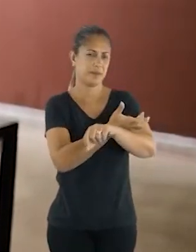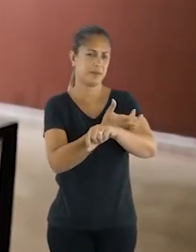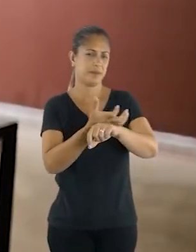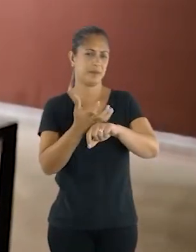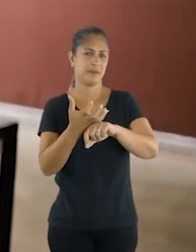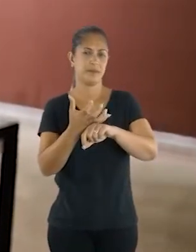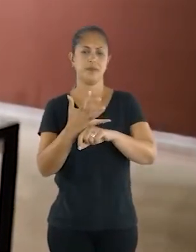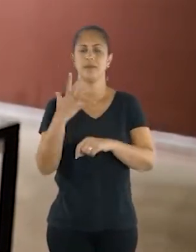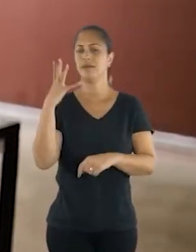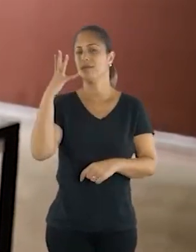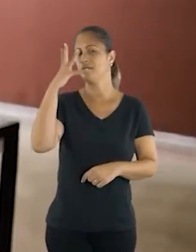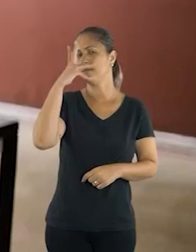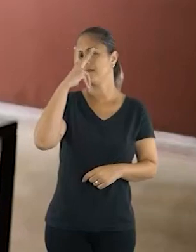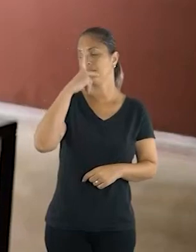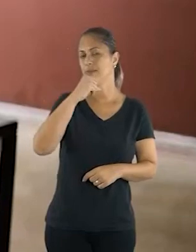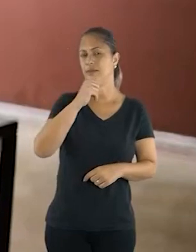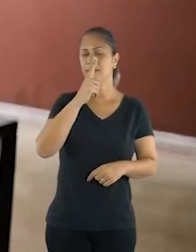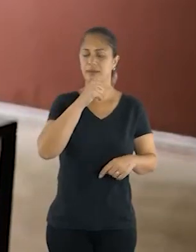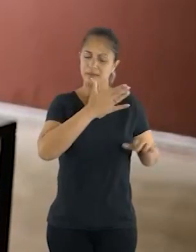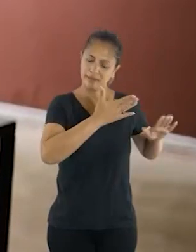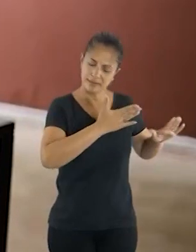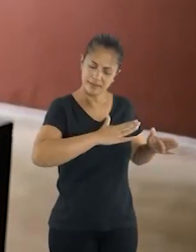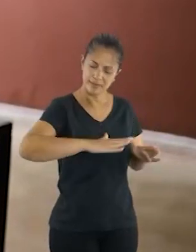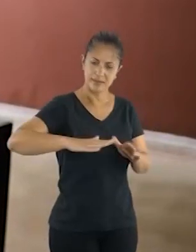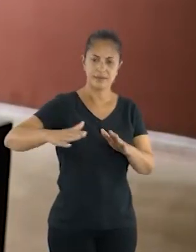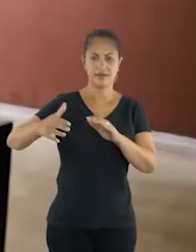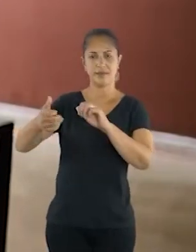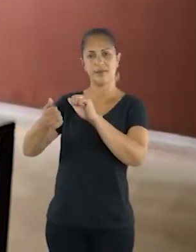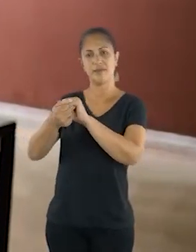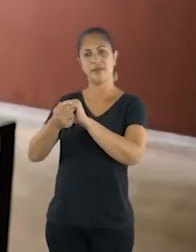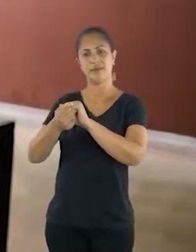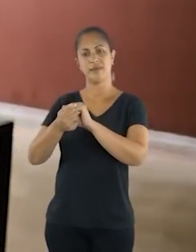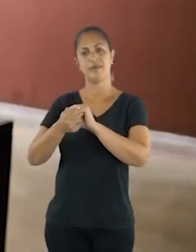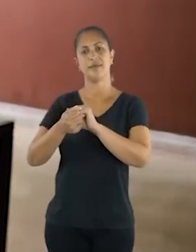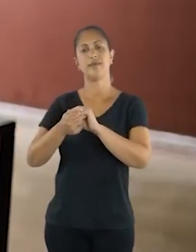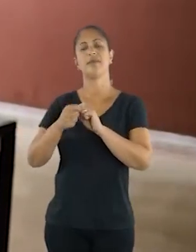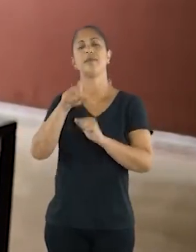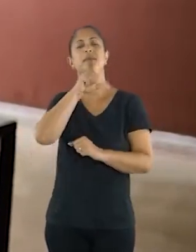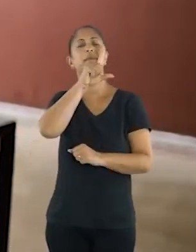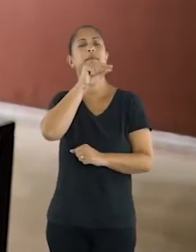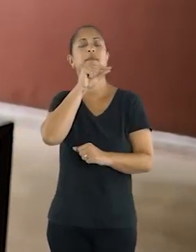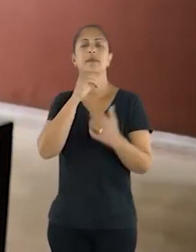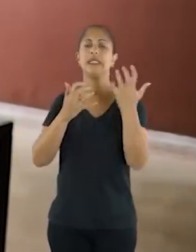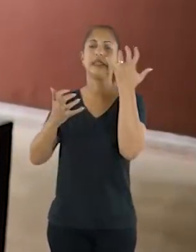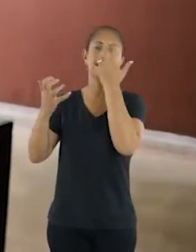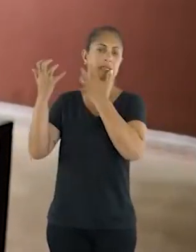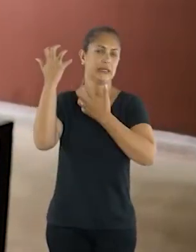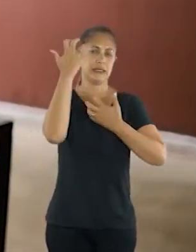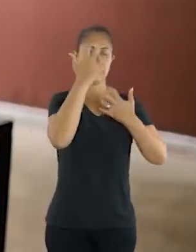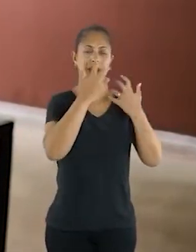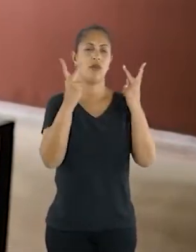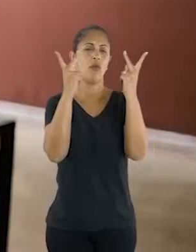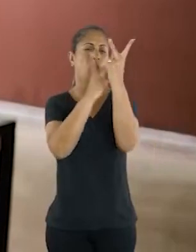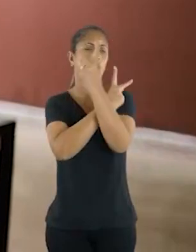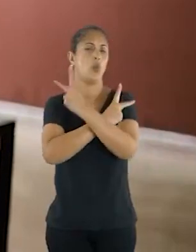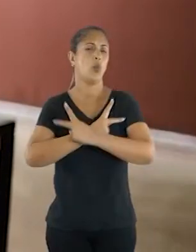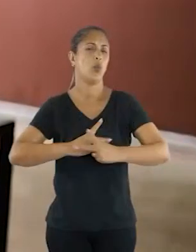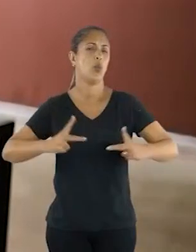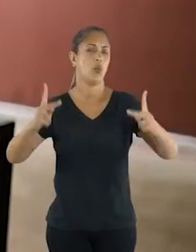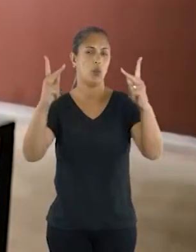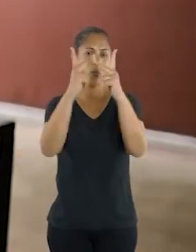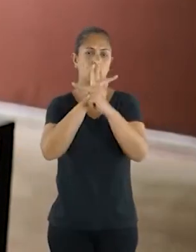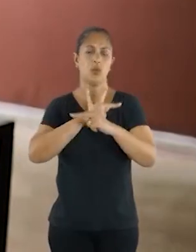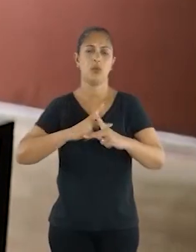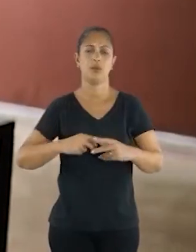um lindo lago do lado, que passarinhos cantando e o vento